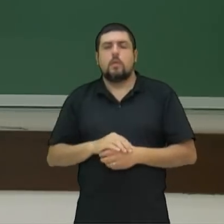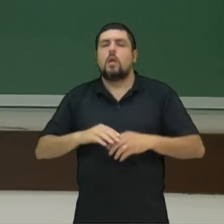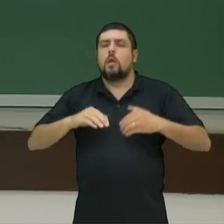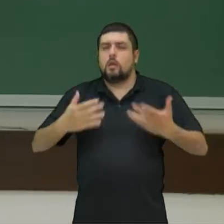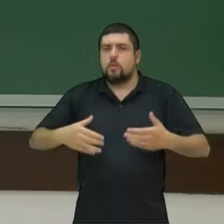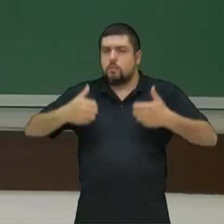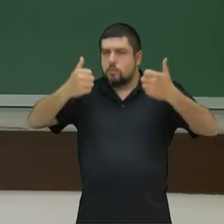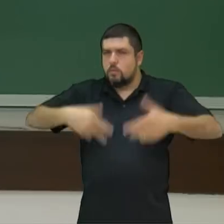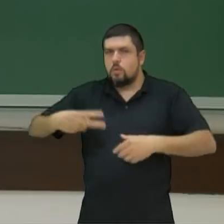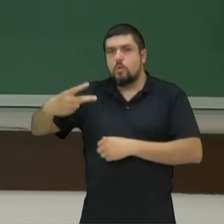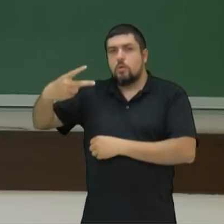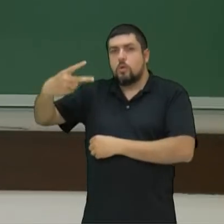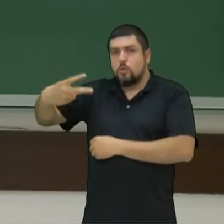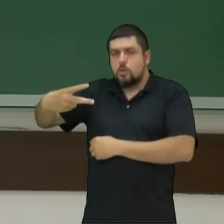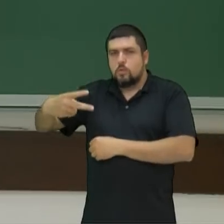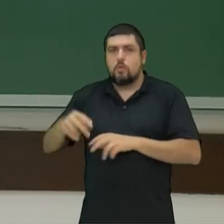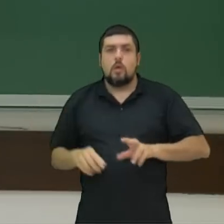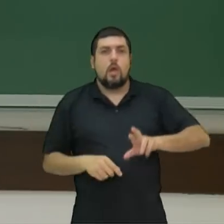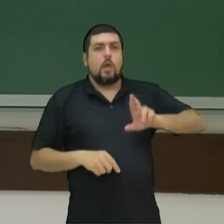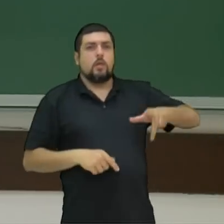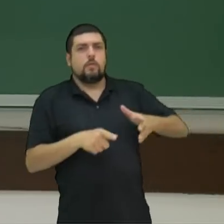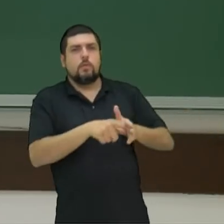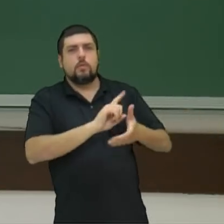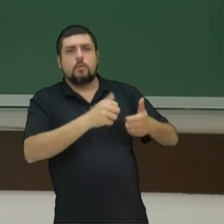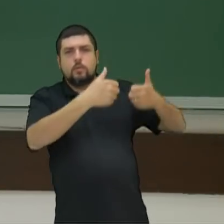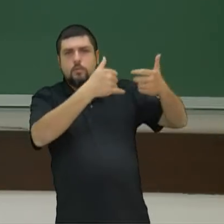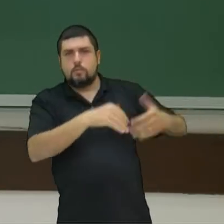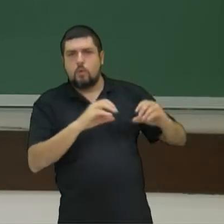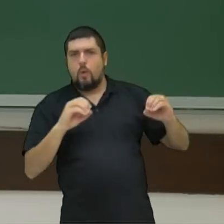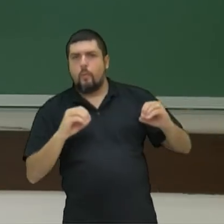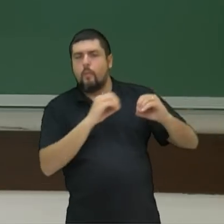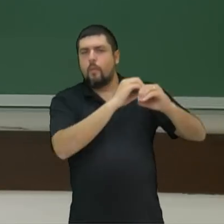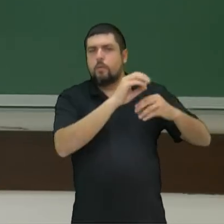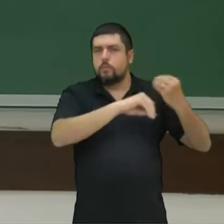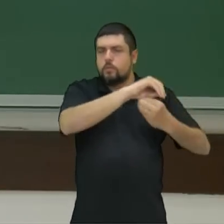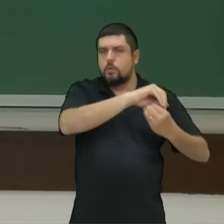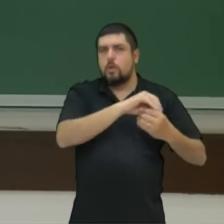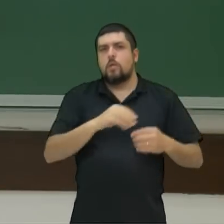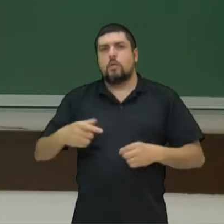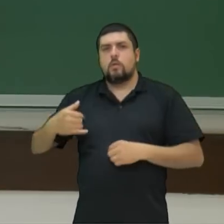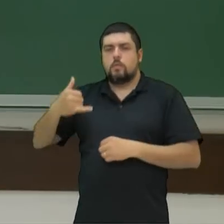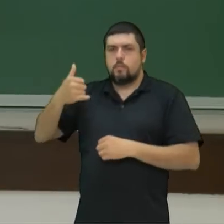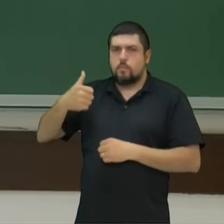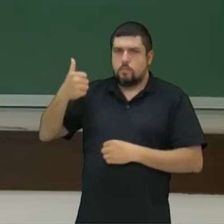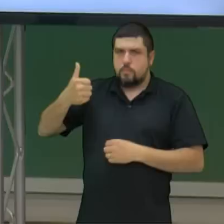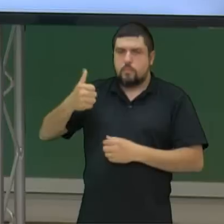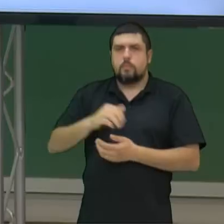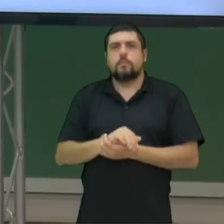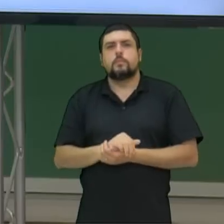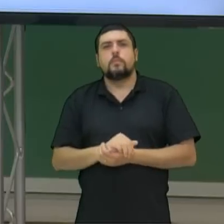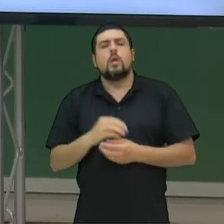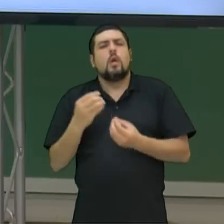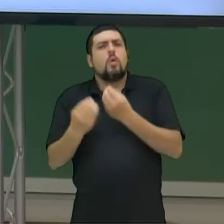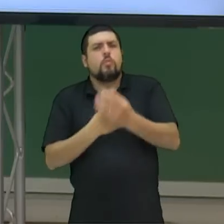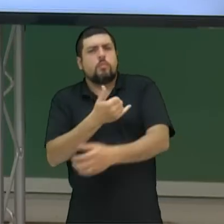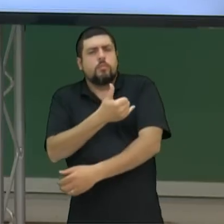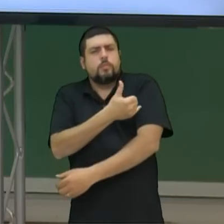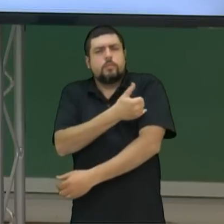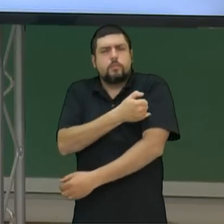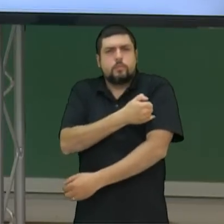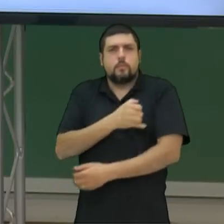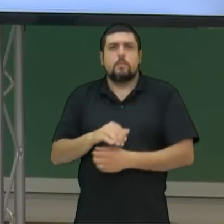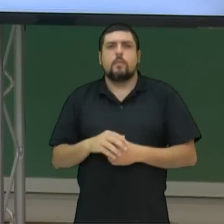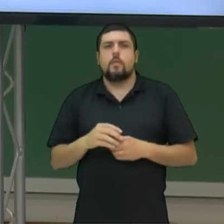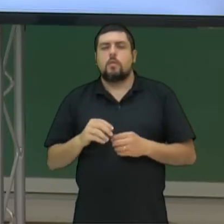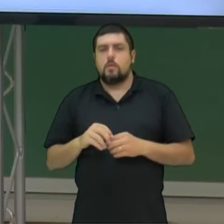de vacina, que é diferente dessa que a gente acabou de ver. Por que é diferente? Olha esse desenho aqui. Como é que fazem esse tipo de vacina? Eles